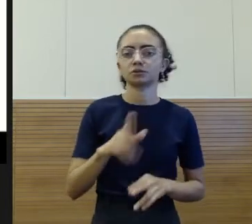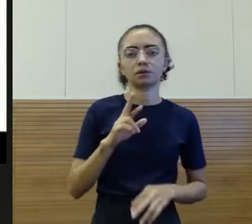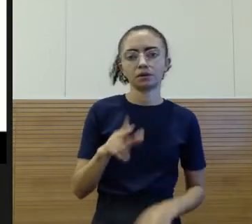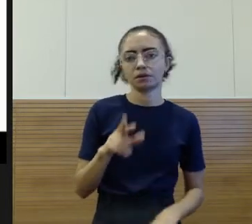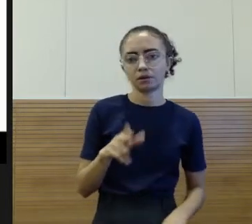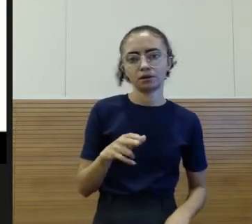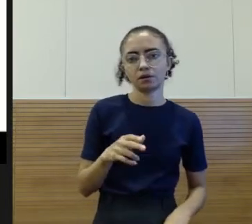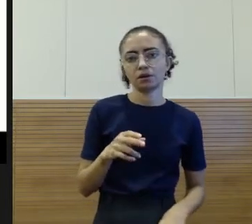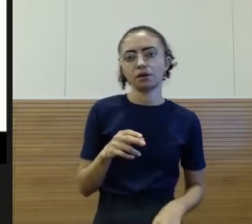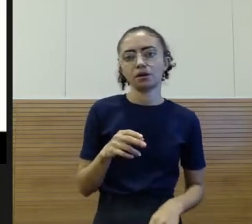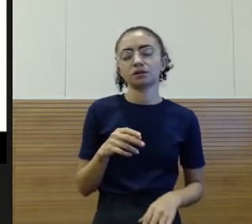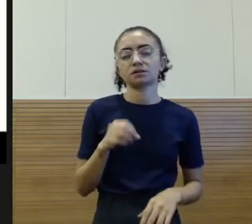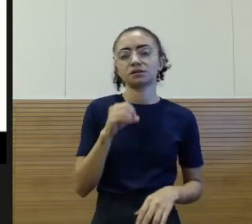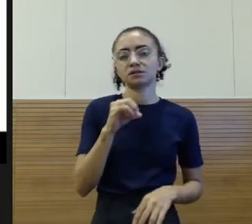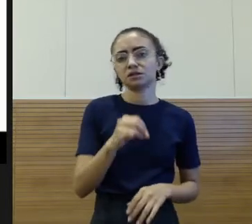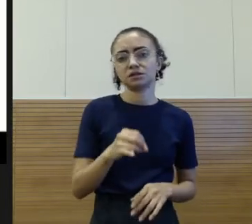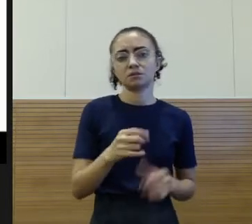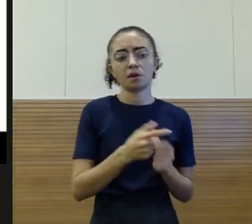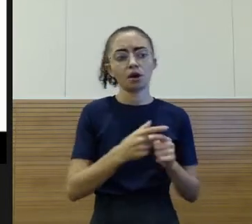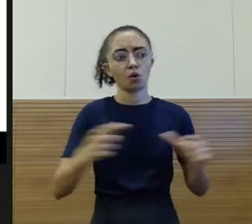também requer esforços, porque